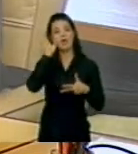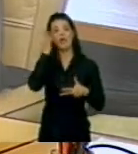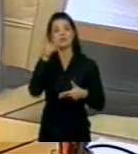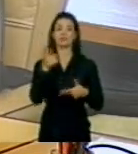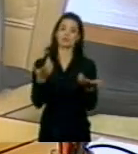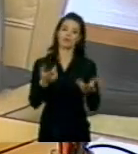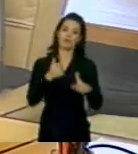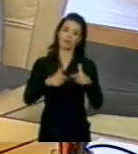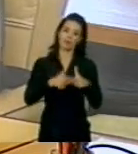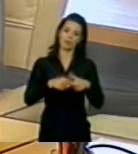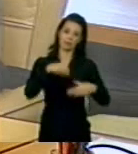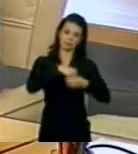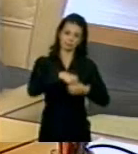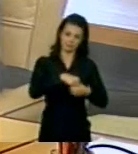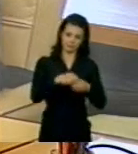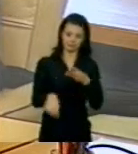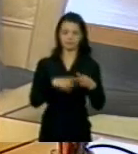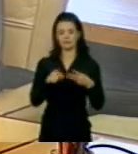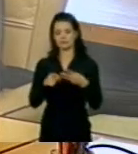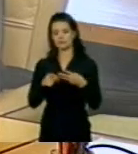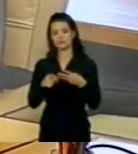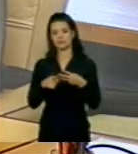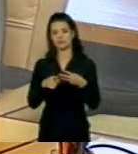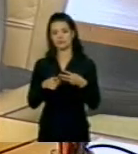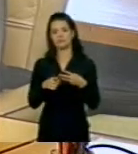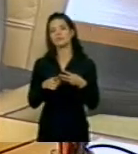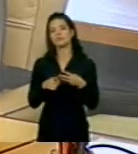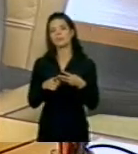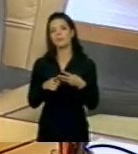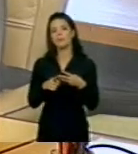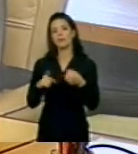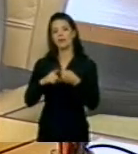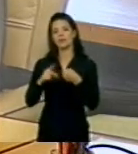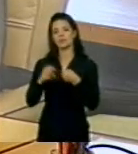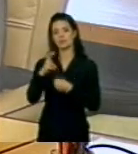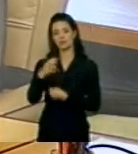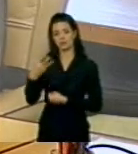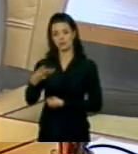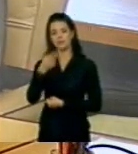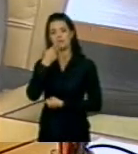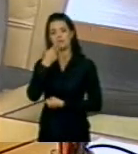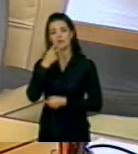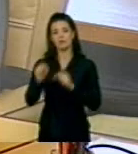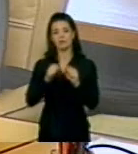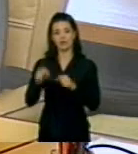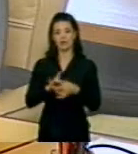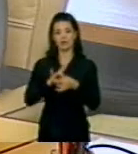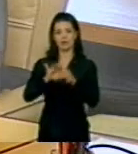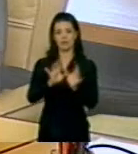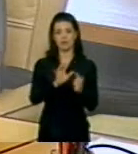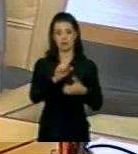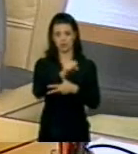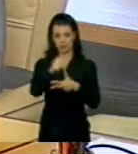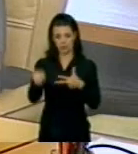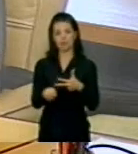o terceiro é mesmo o parágrafo 3º do artigo 53, que autoriza a deliberação das casas para assustar o andamento